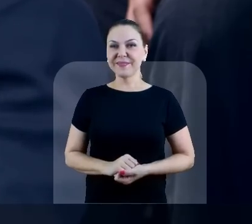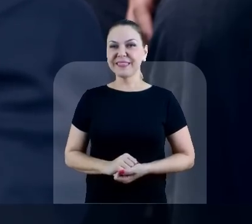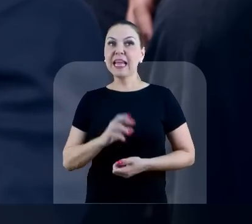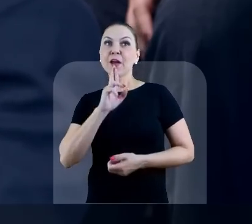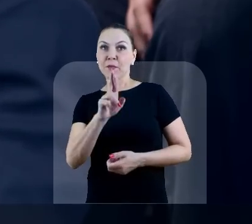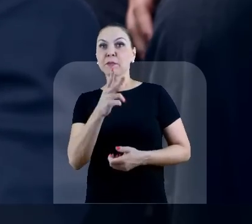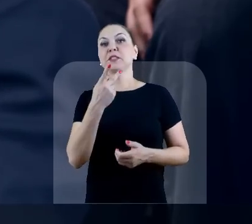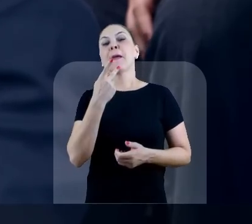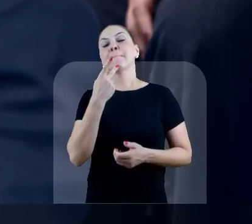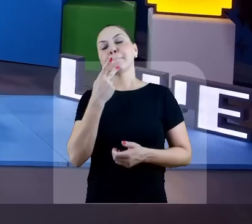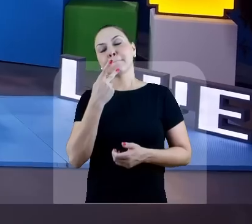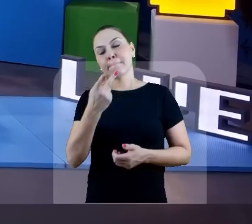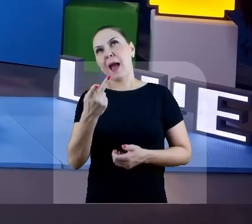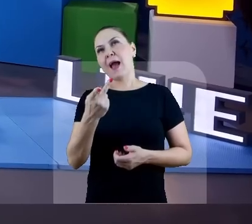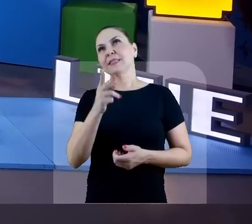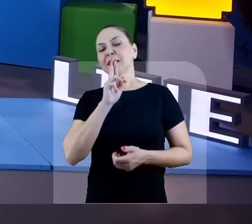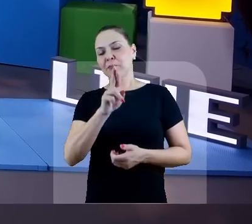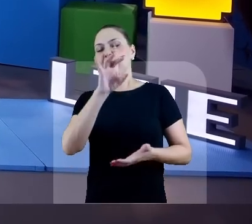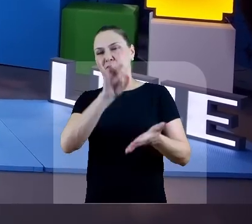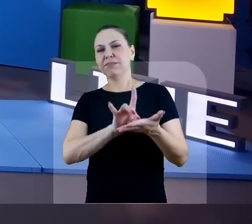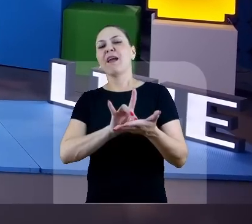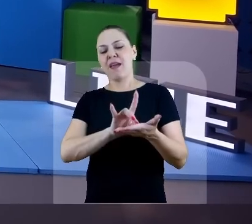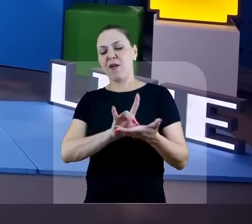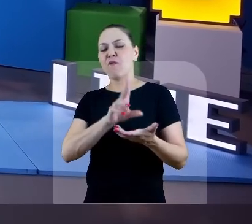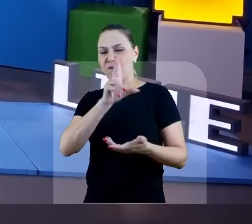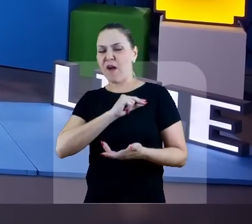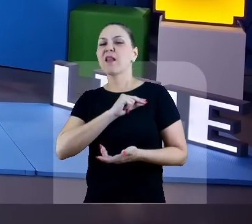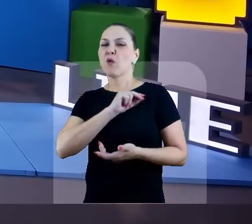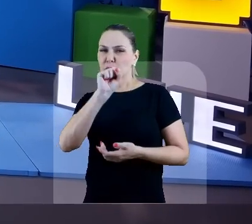Eu não respondi aqui. Valeu a pena agir dessa maneira. Valeu a pena.